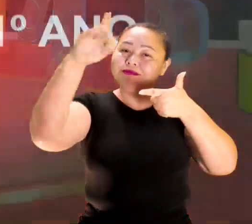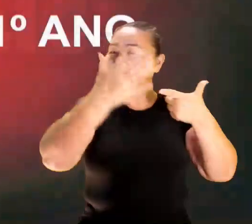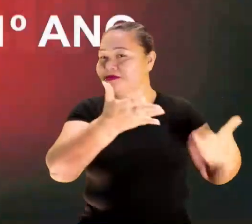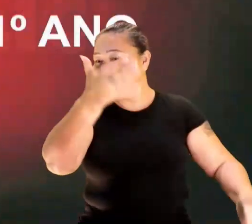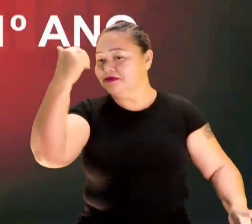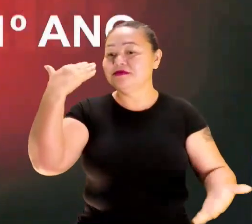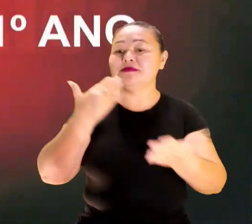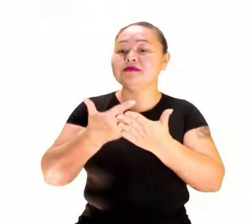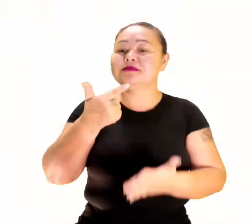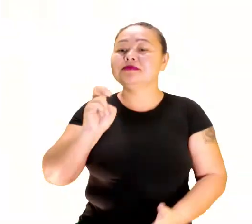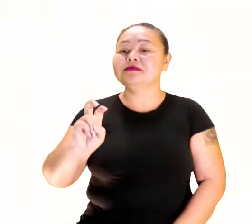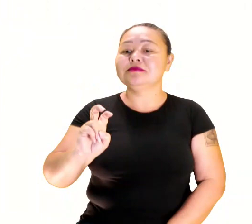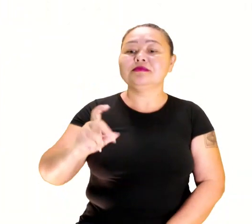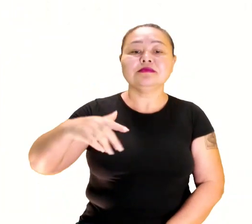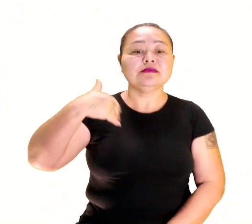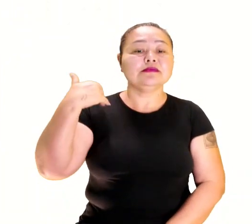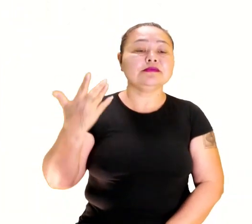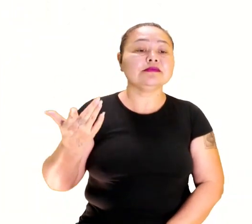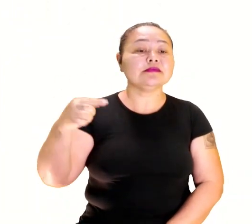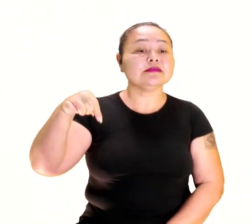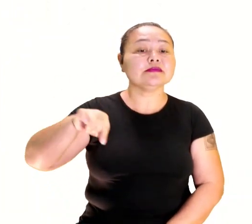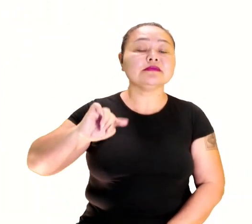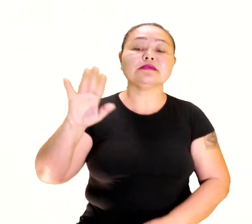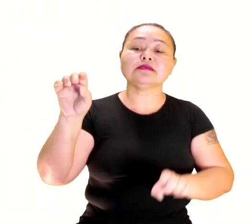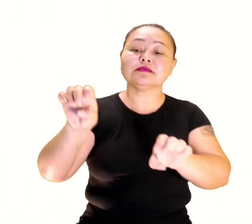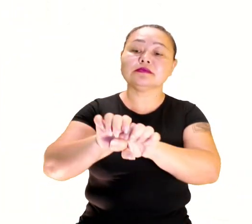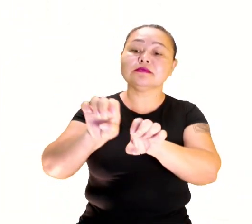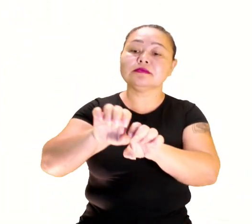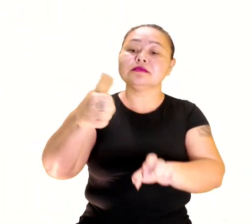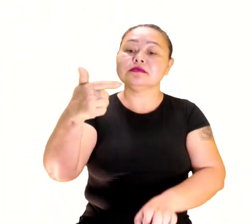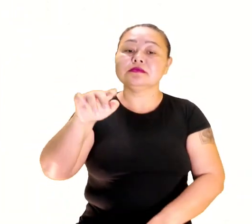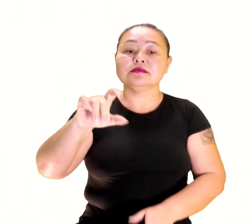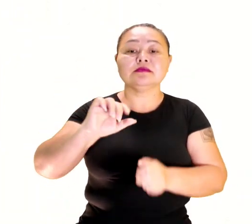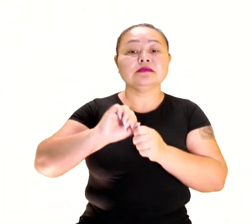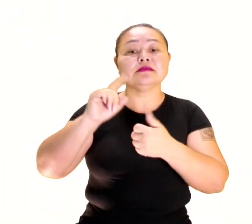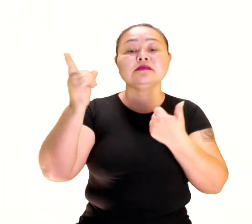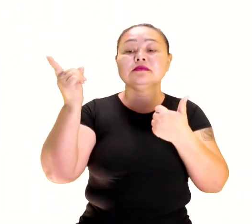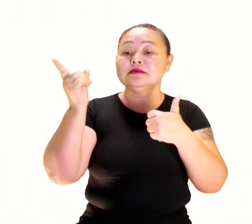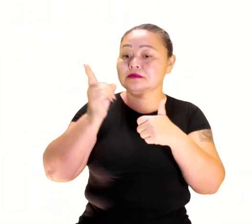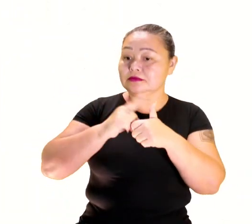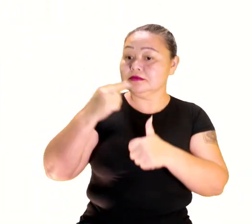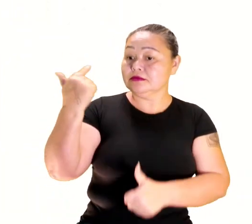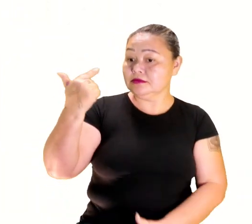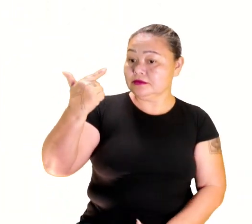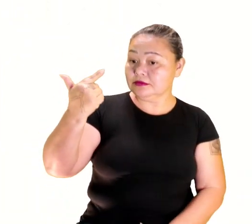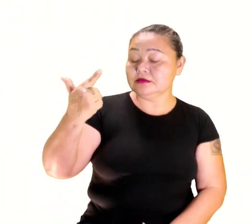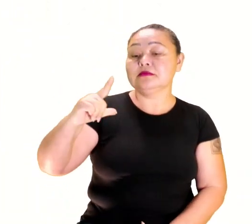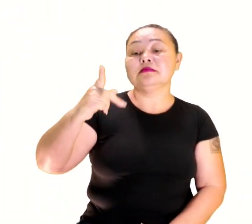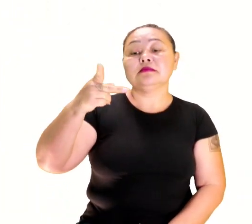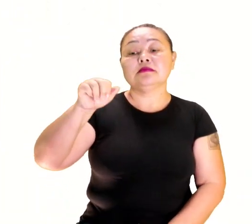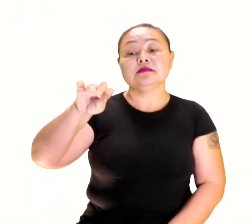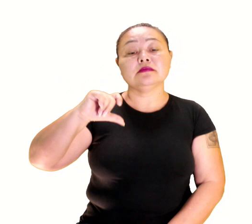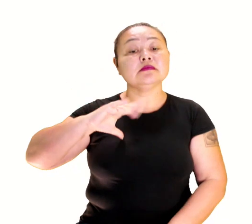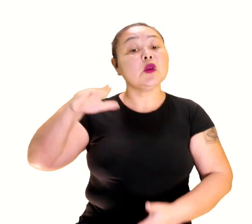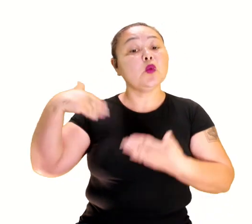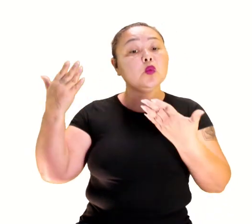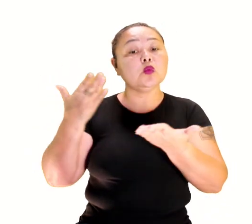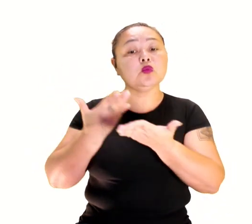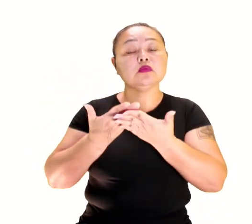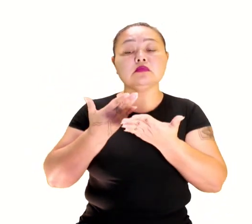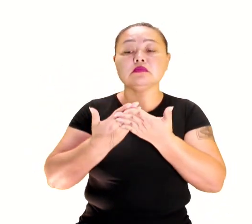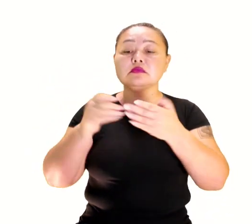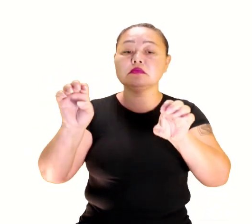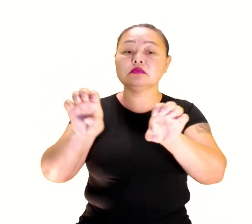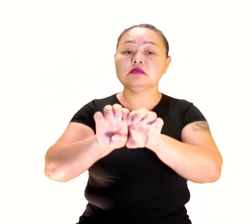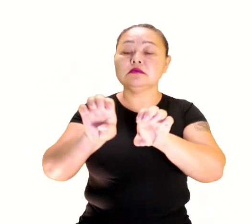aula 25. Então, estamos na equação do primeiro grau, na sua segunda parte. E hoje vamos fazer o estudo das